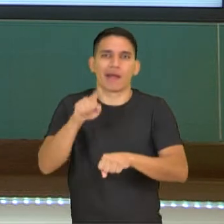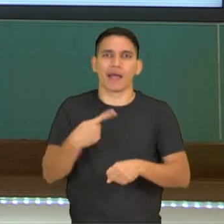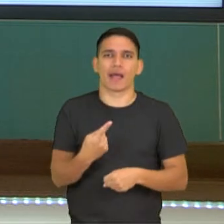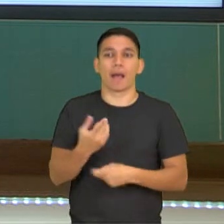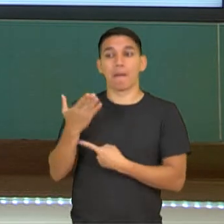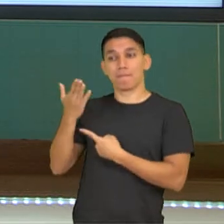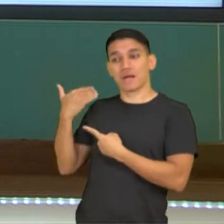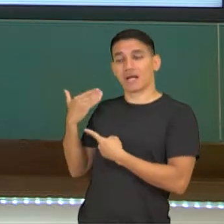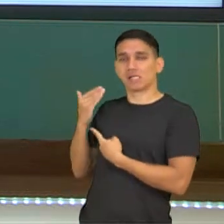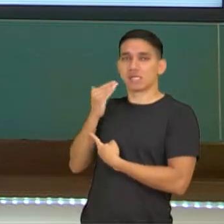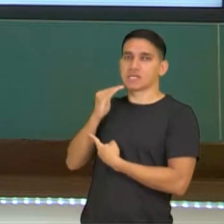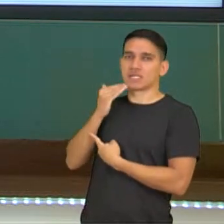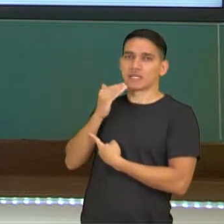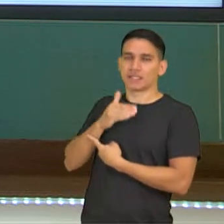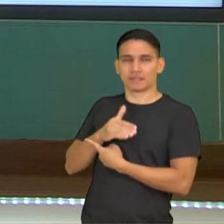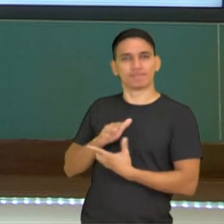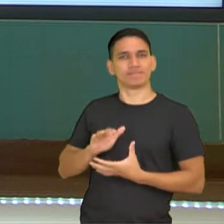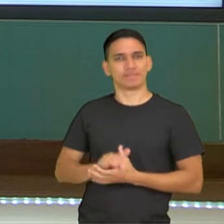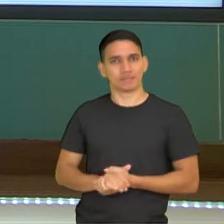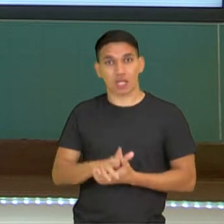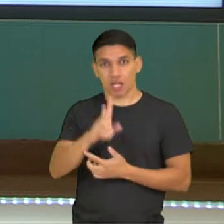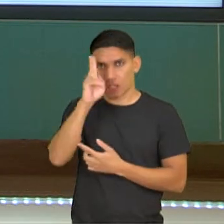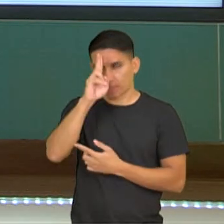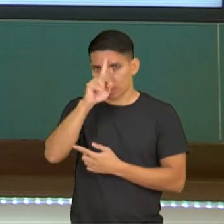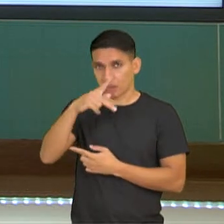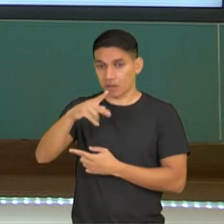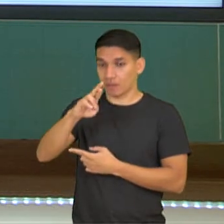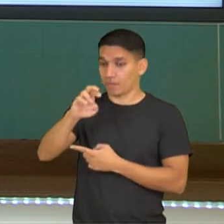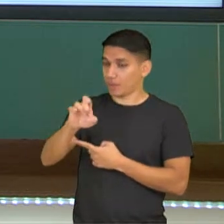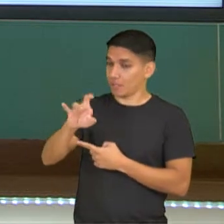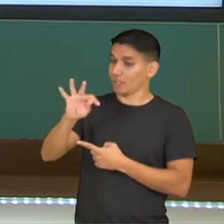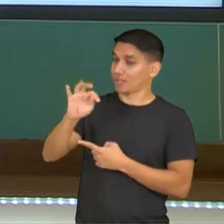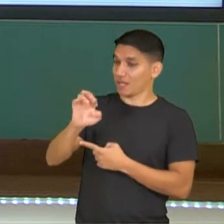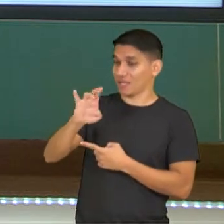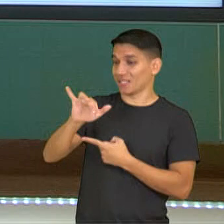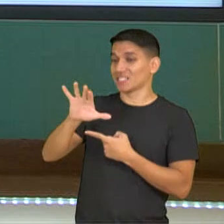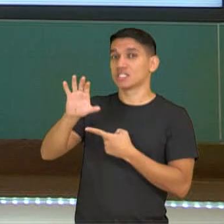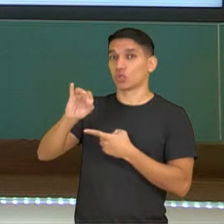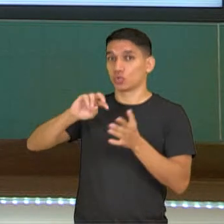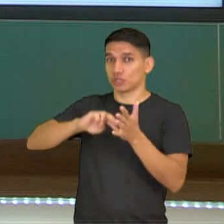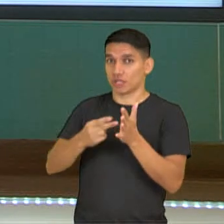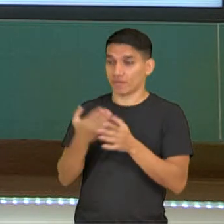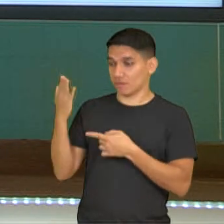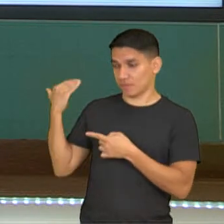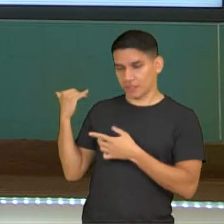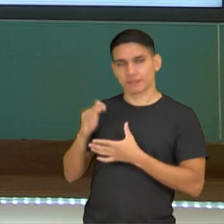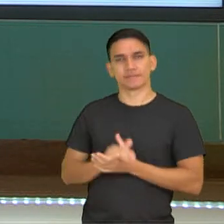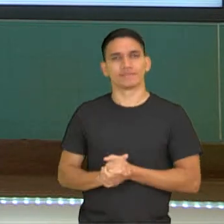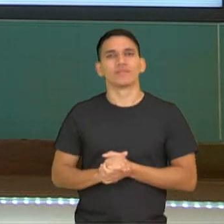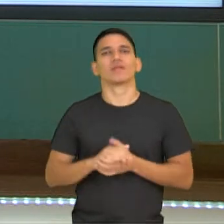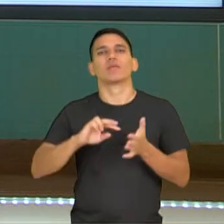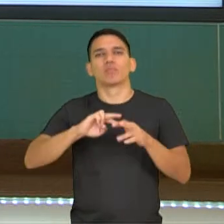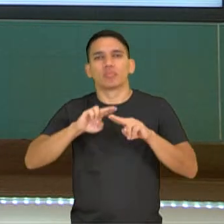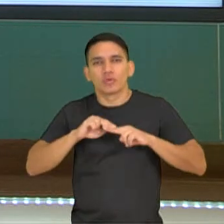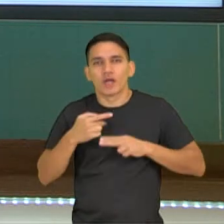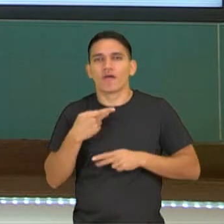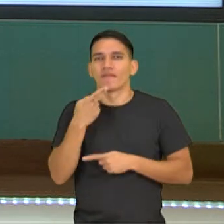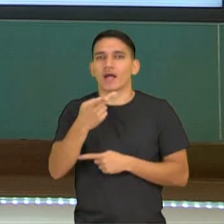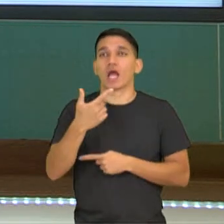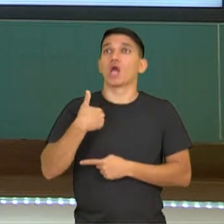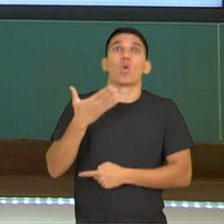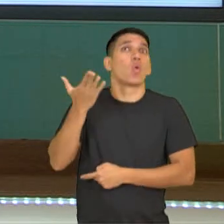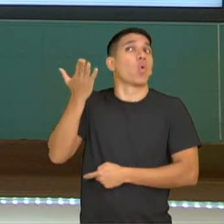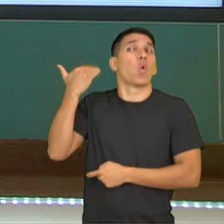um passado imperfeito, lembrando que pretérito já significa passado, né? Então, quando eu digo eu comia quando